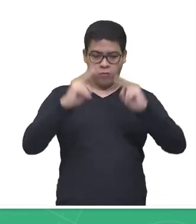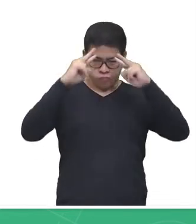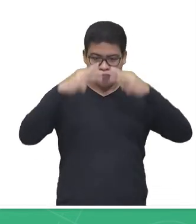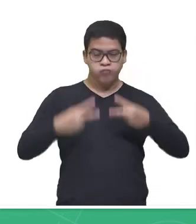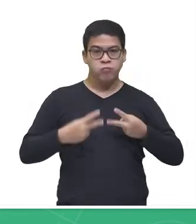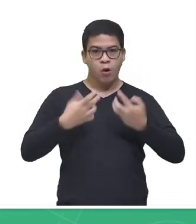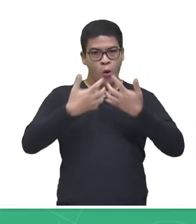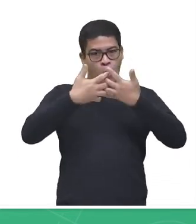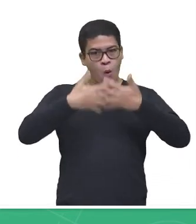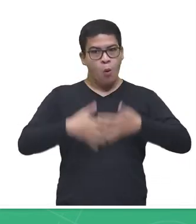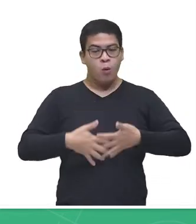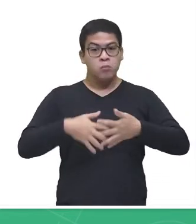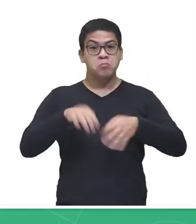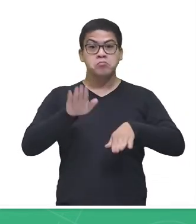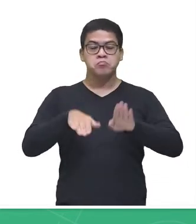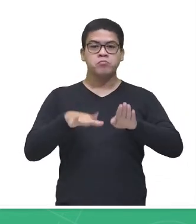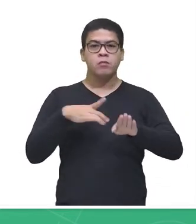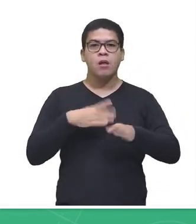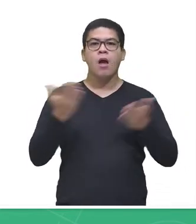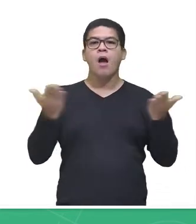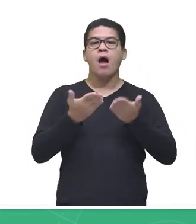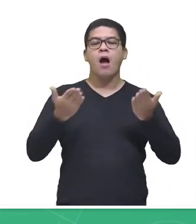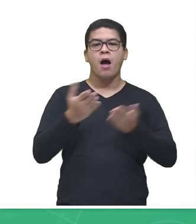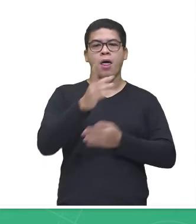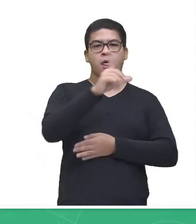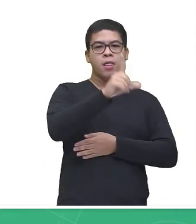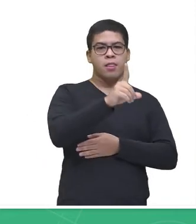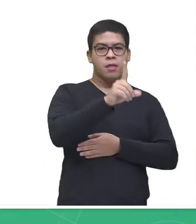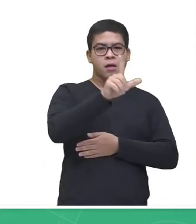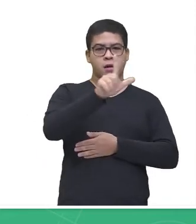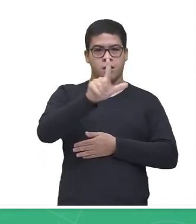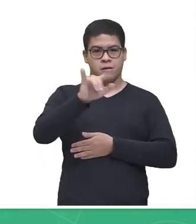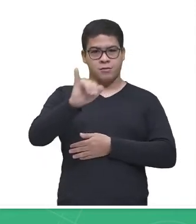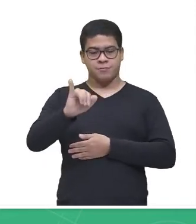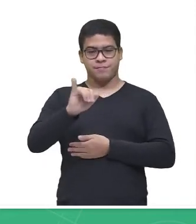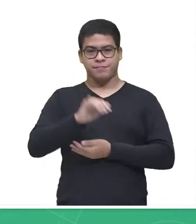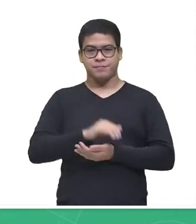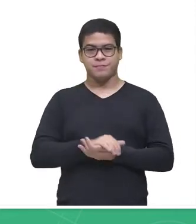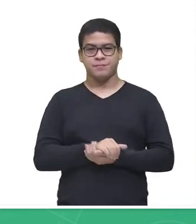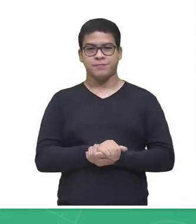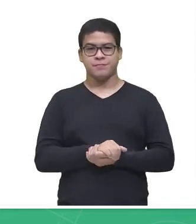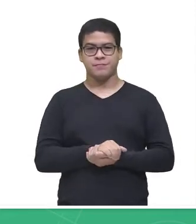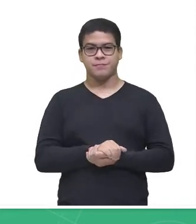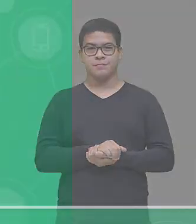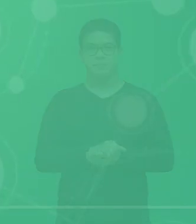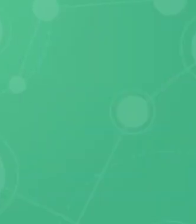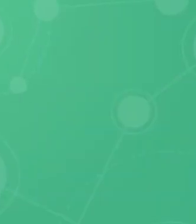todo. E agora a gente vai para a nossa dinâmica local interativa.